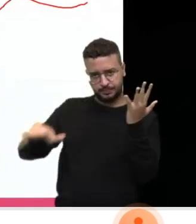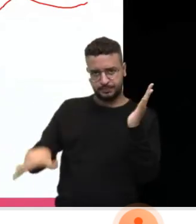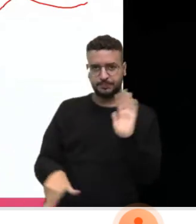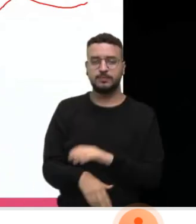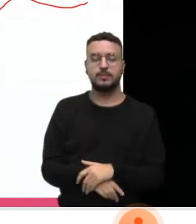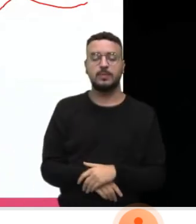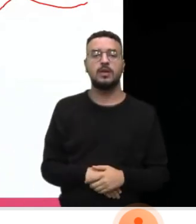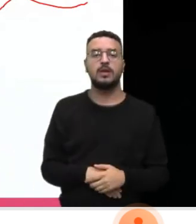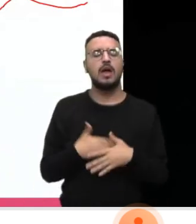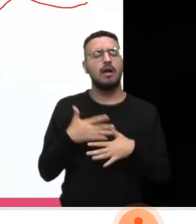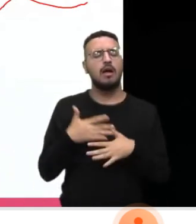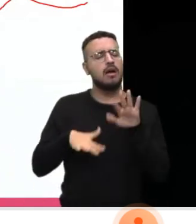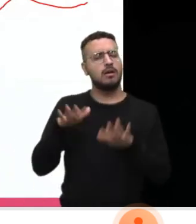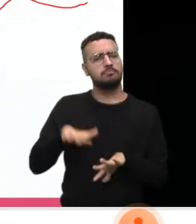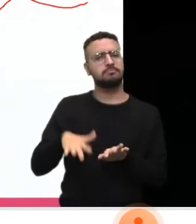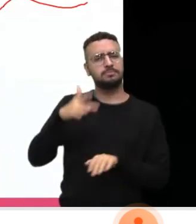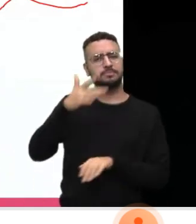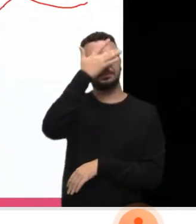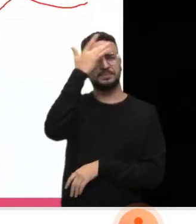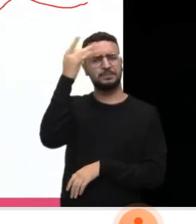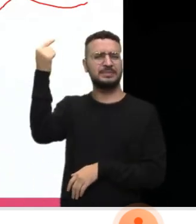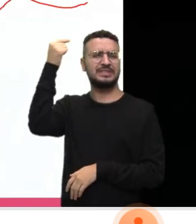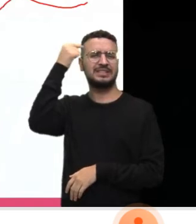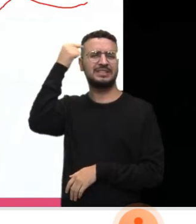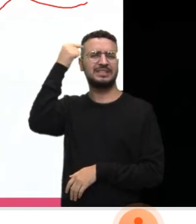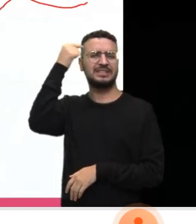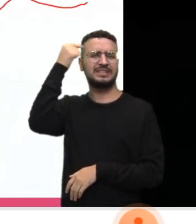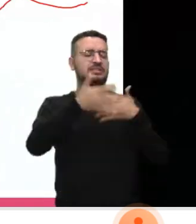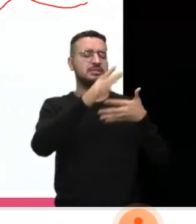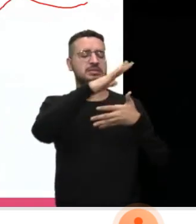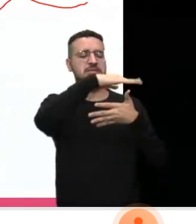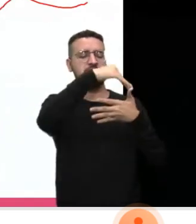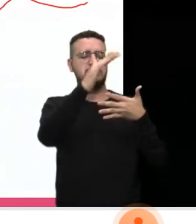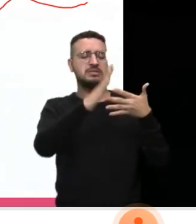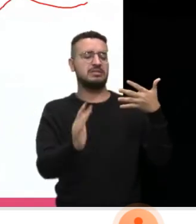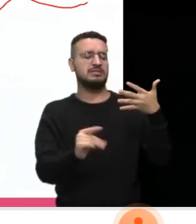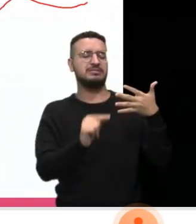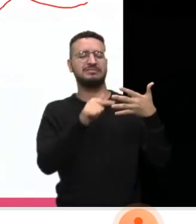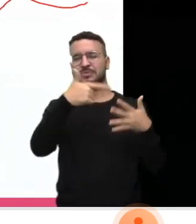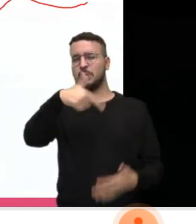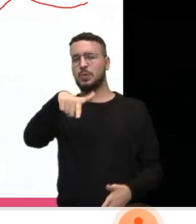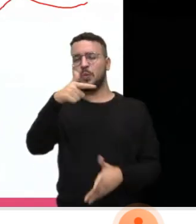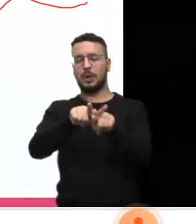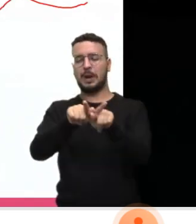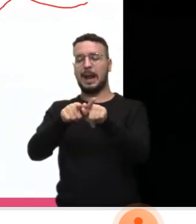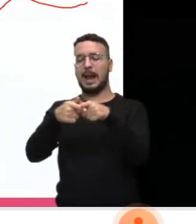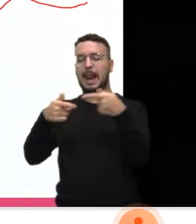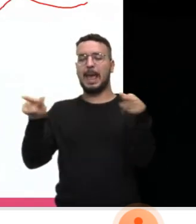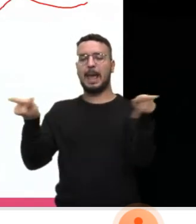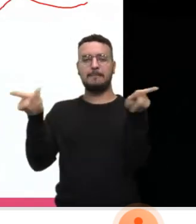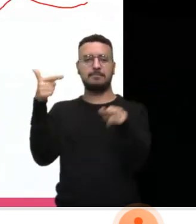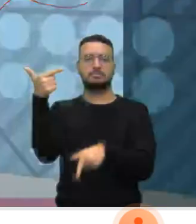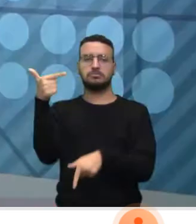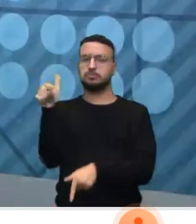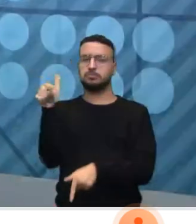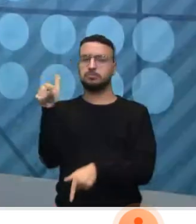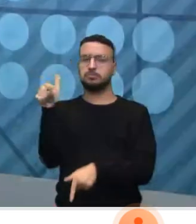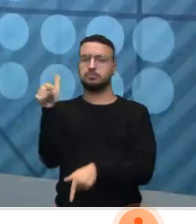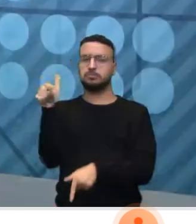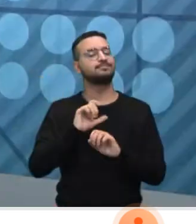as pessoas falam assim, a Libras não tem uma estrutura gramatical. Não. Existem todas essas classes